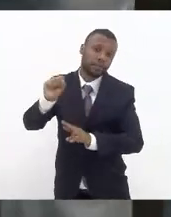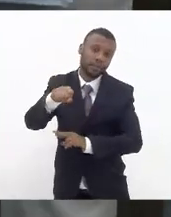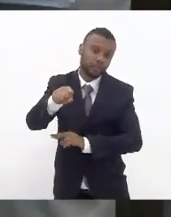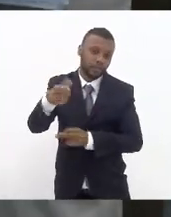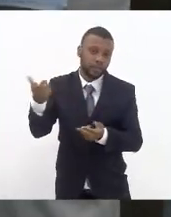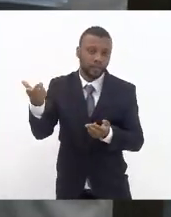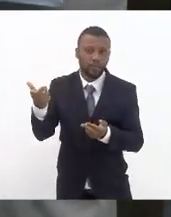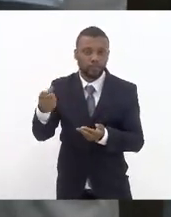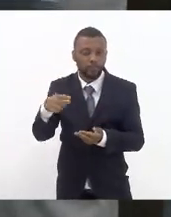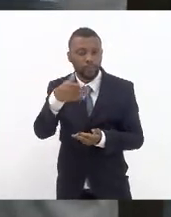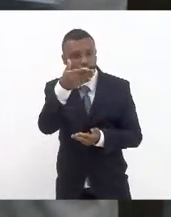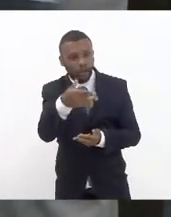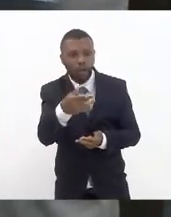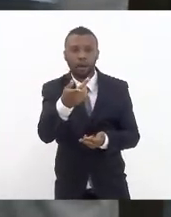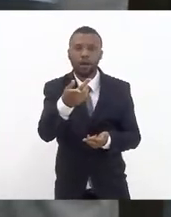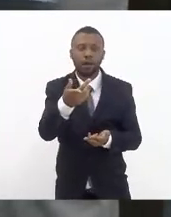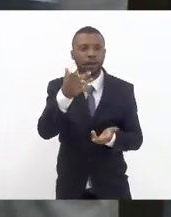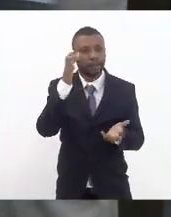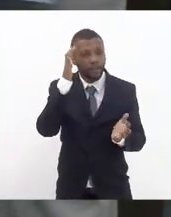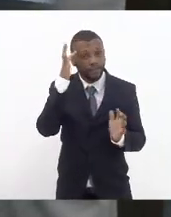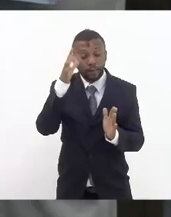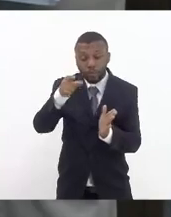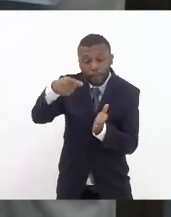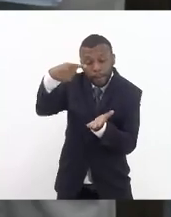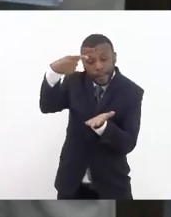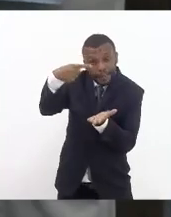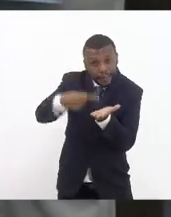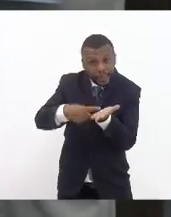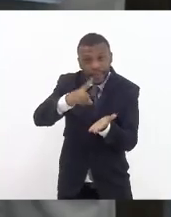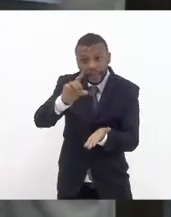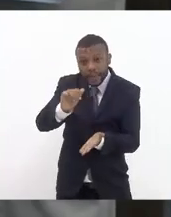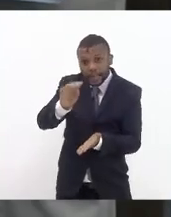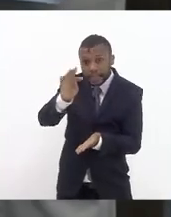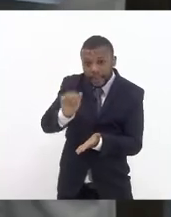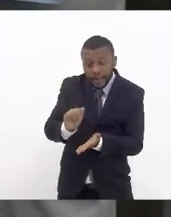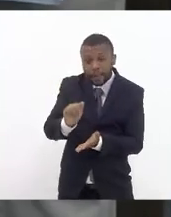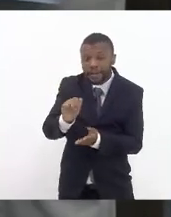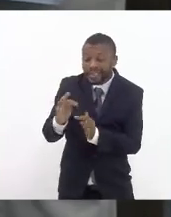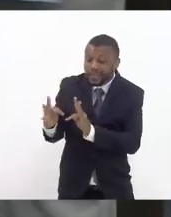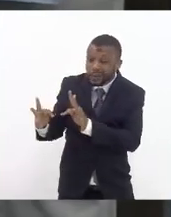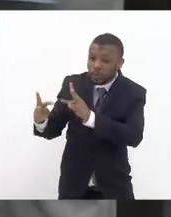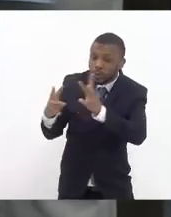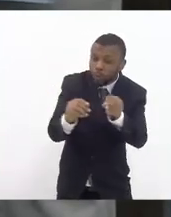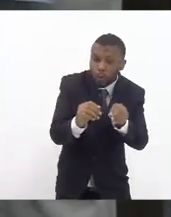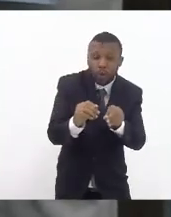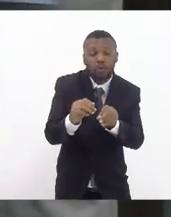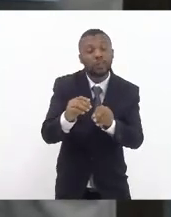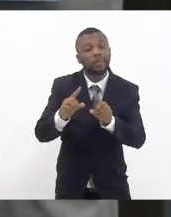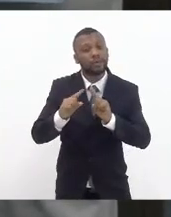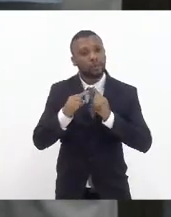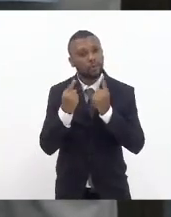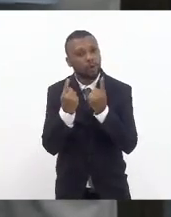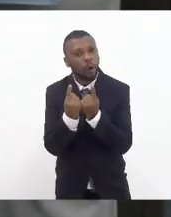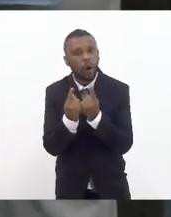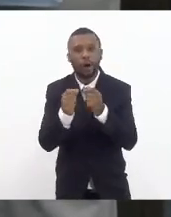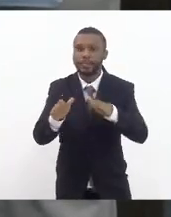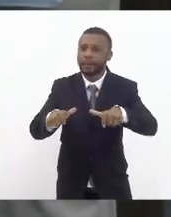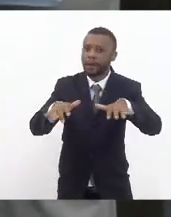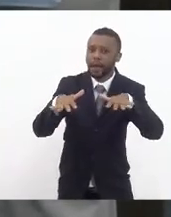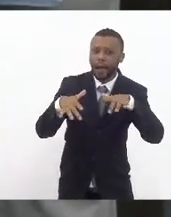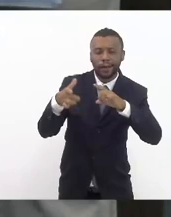Excelência defina uma data para que todas as sessões